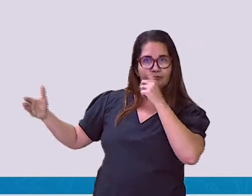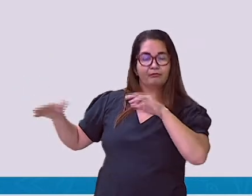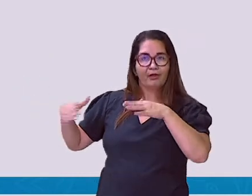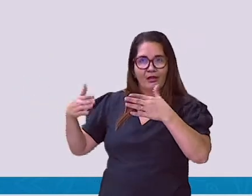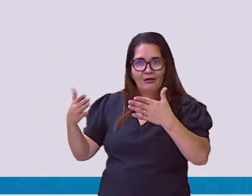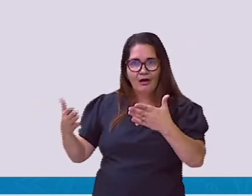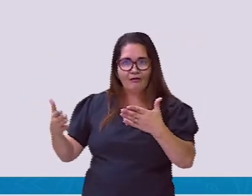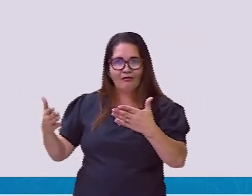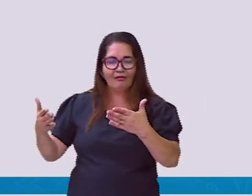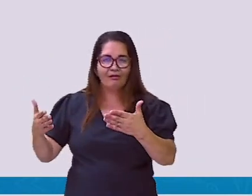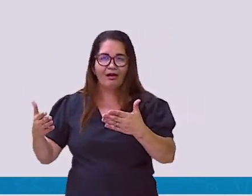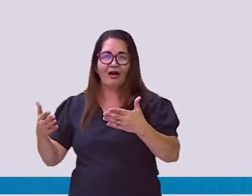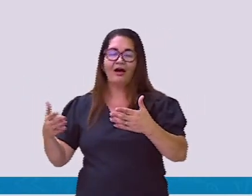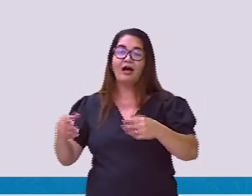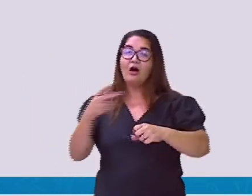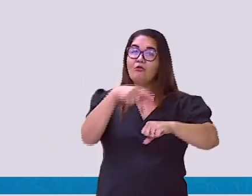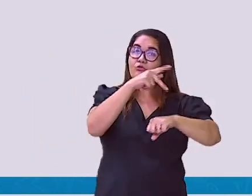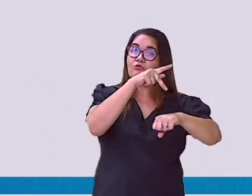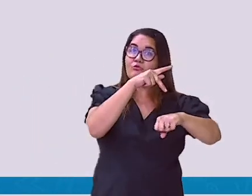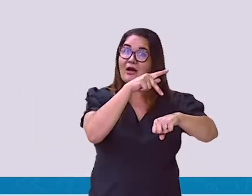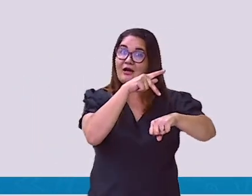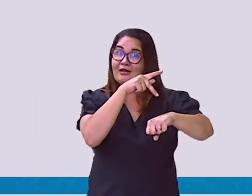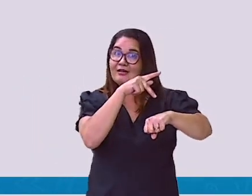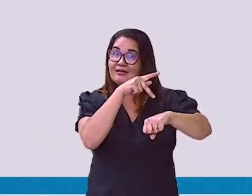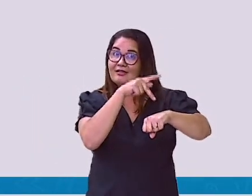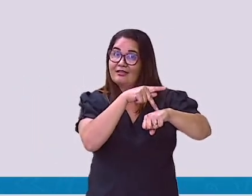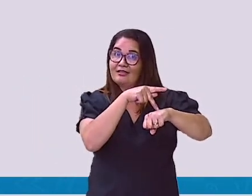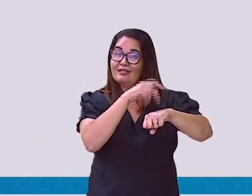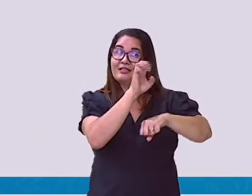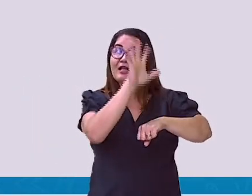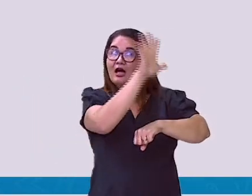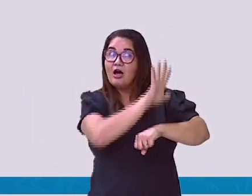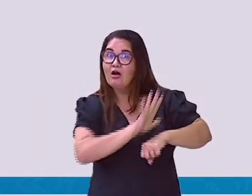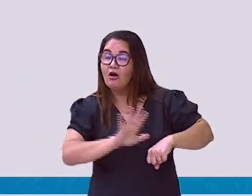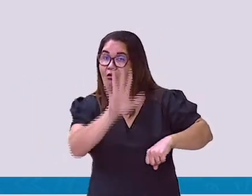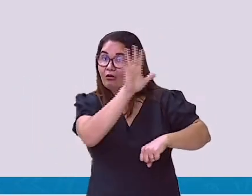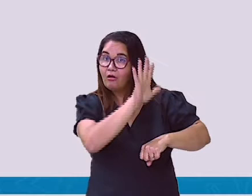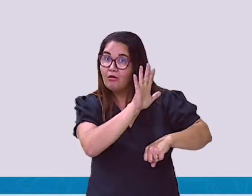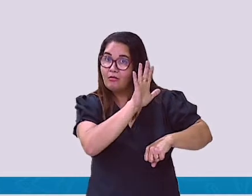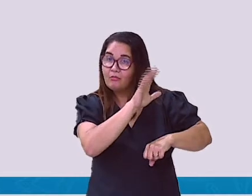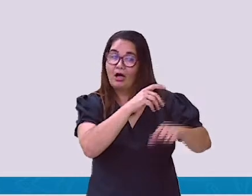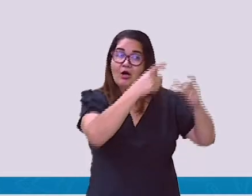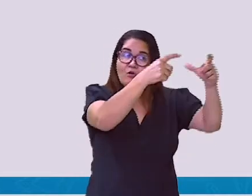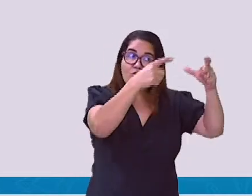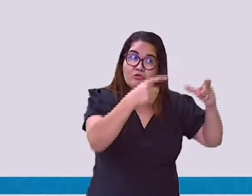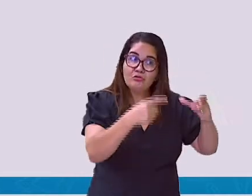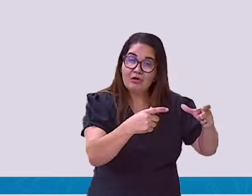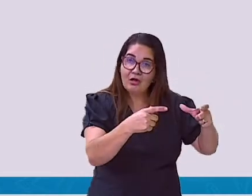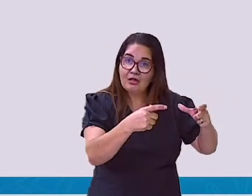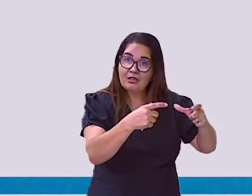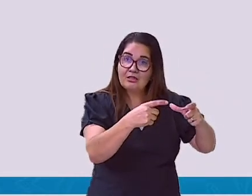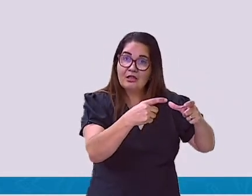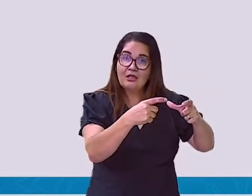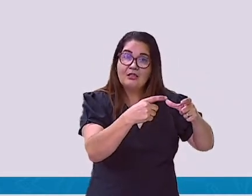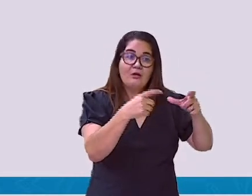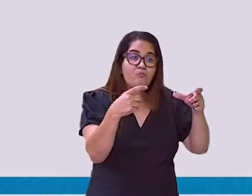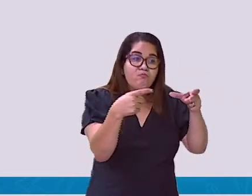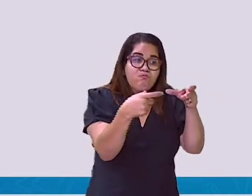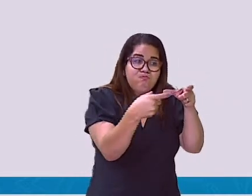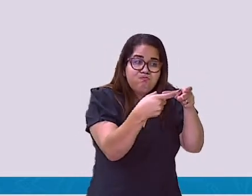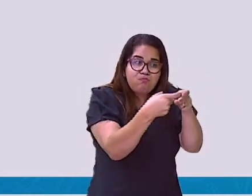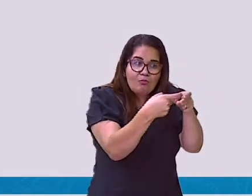caminhada, você vai para a academia, aí você vai fazer o quê? Criar músculos. Não é isso?